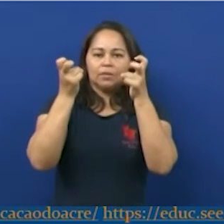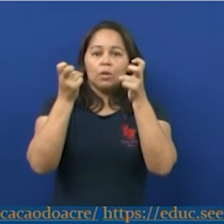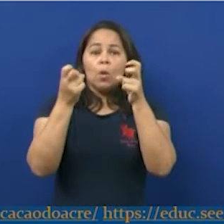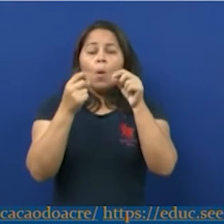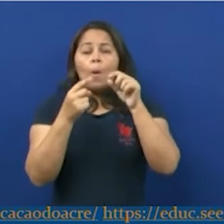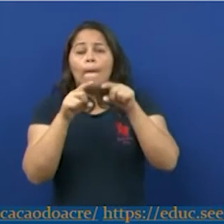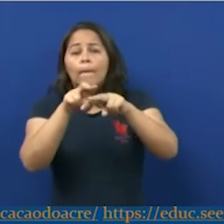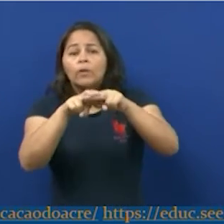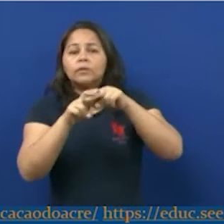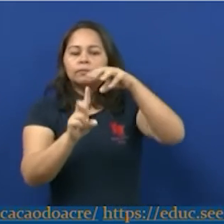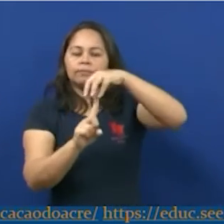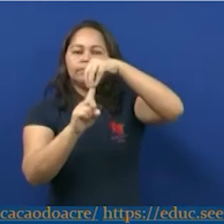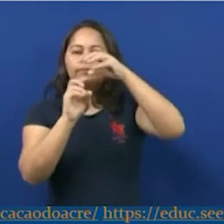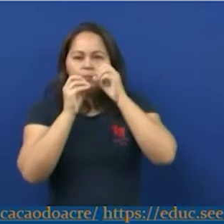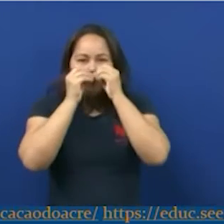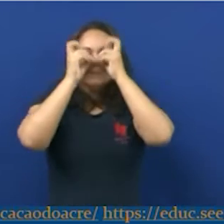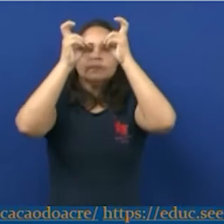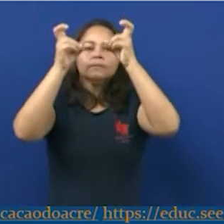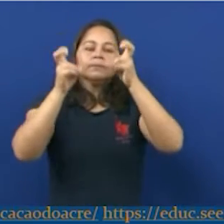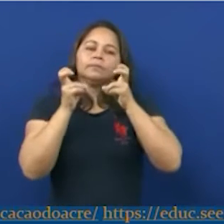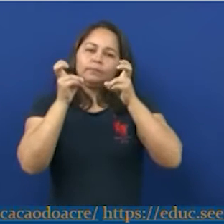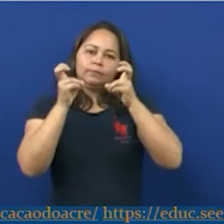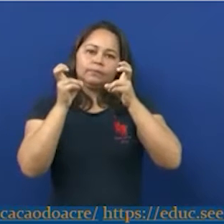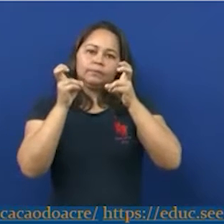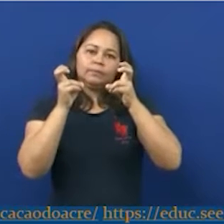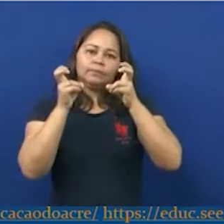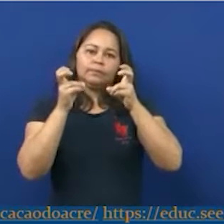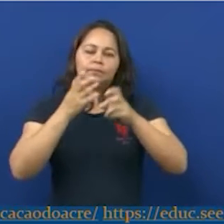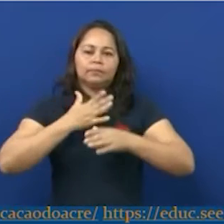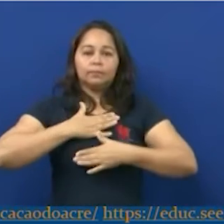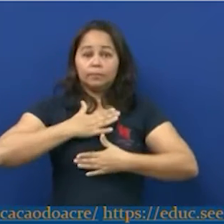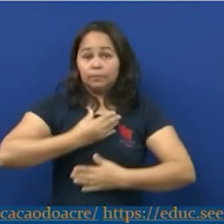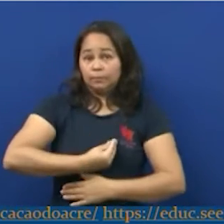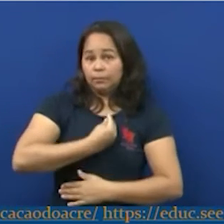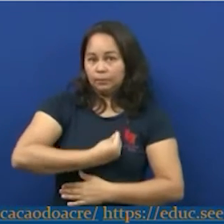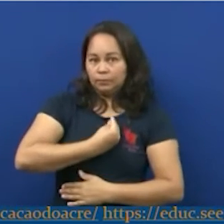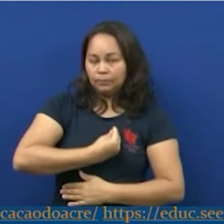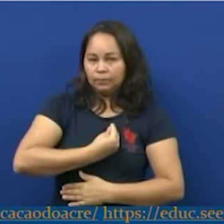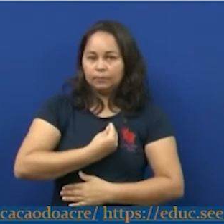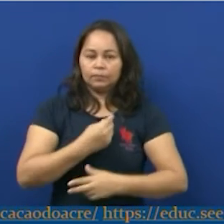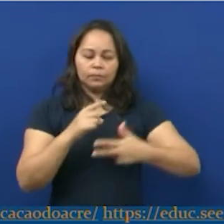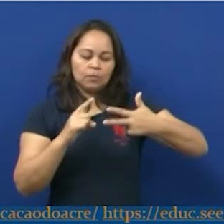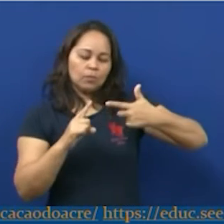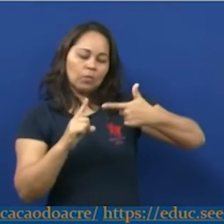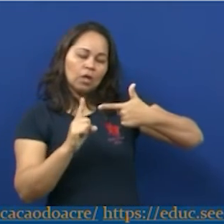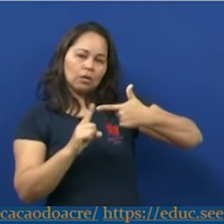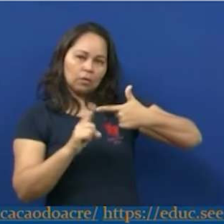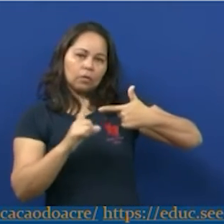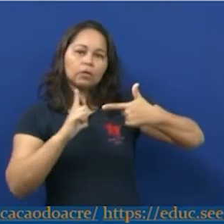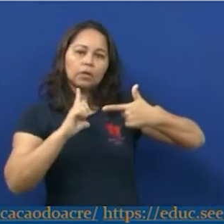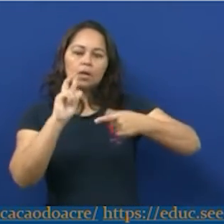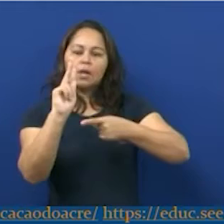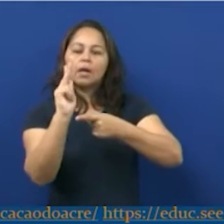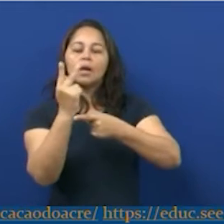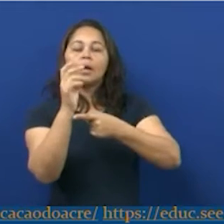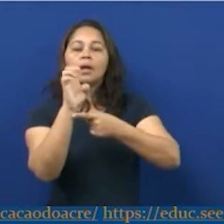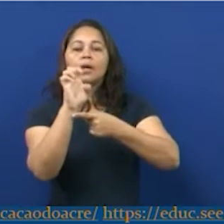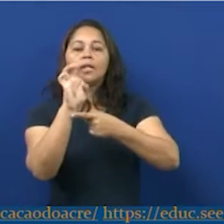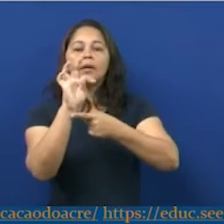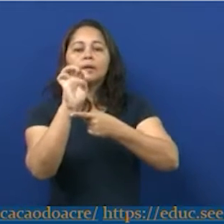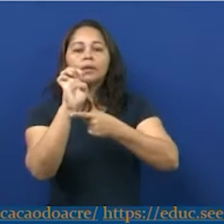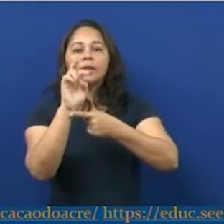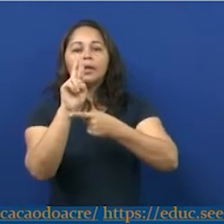desse gás oxigênio para a nossa respiração. Em segundo, eu tenho as misturas heterogêneas, que são aquelas